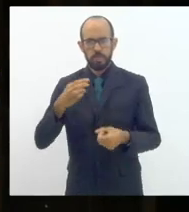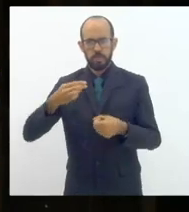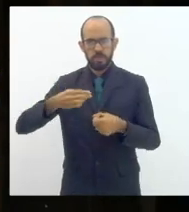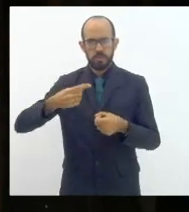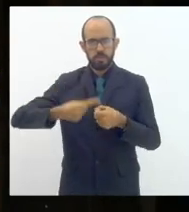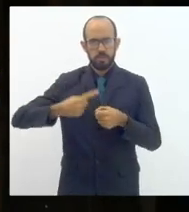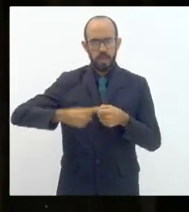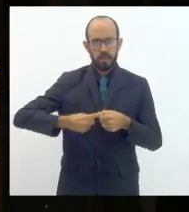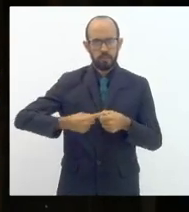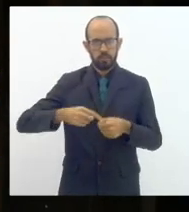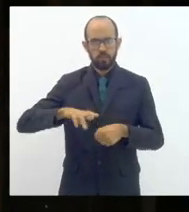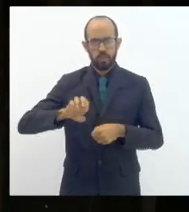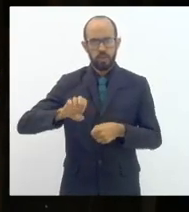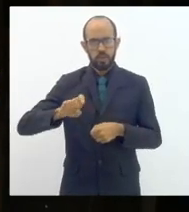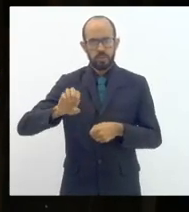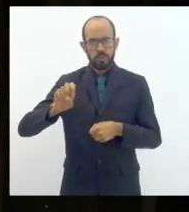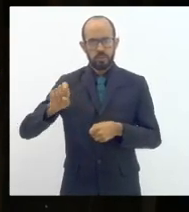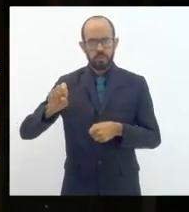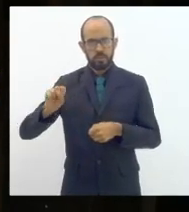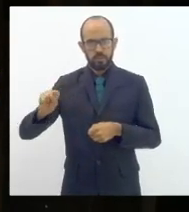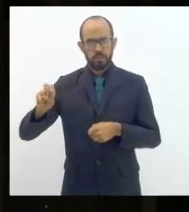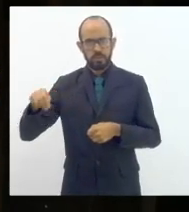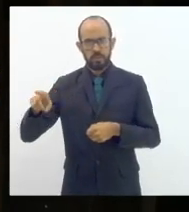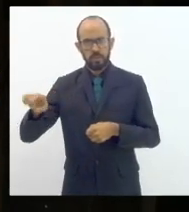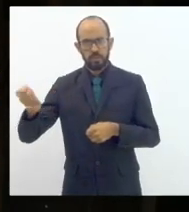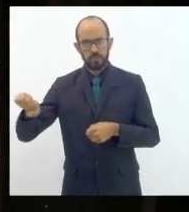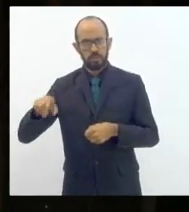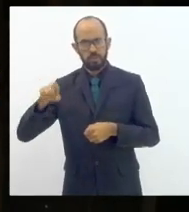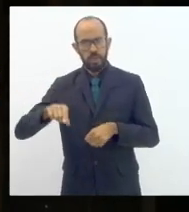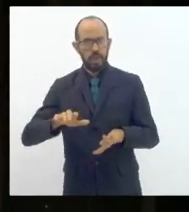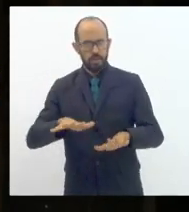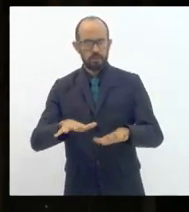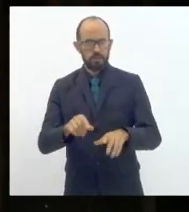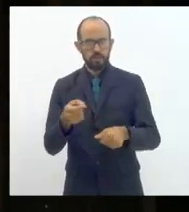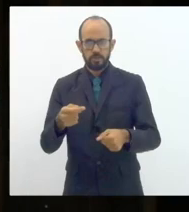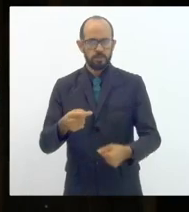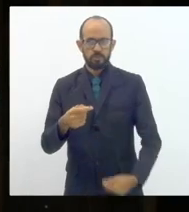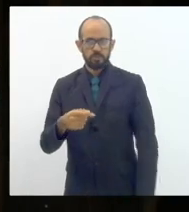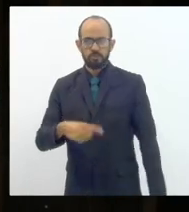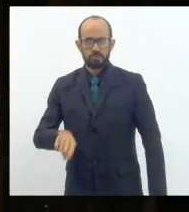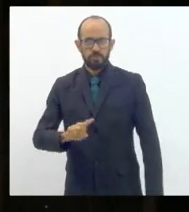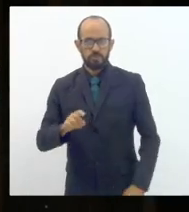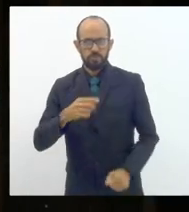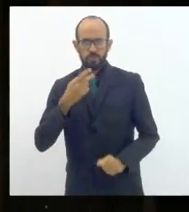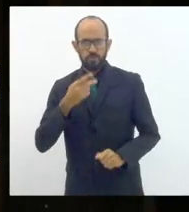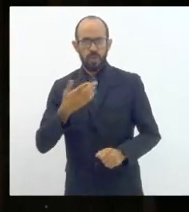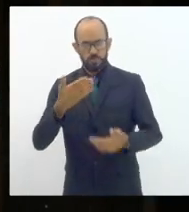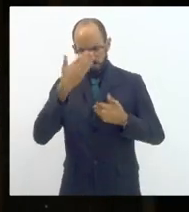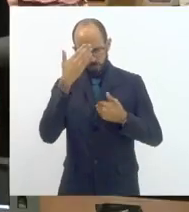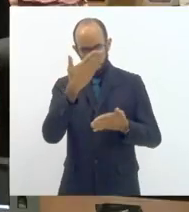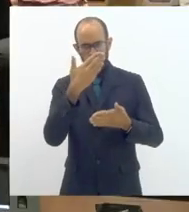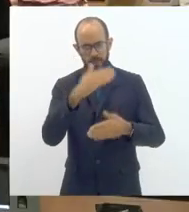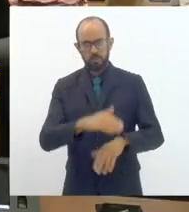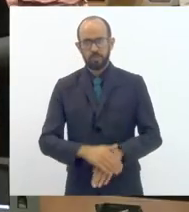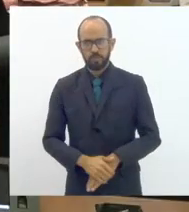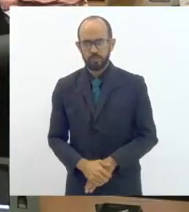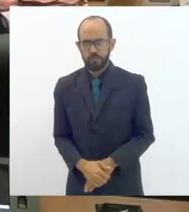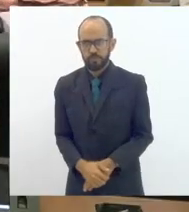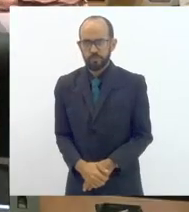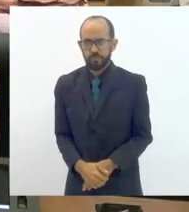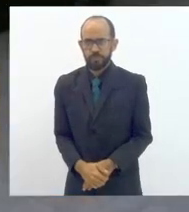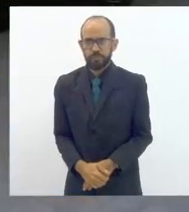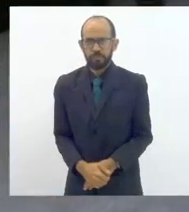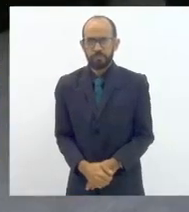Resende. Vai ser um prazer enorme. E é isso, gente. Eu acho que não tem muito mais o que falar. Obrigada.